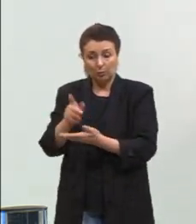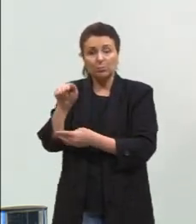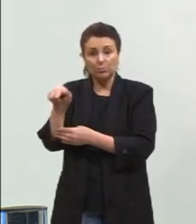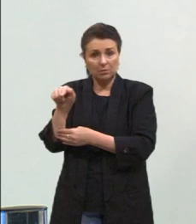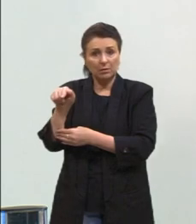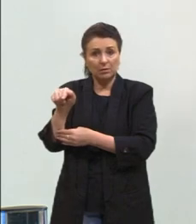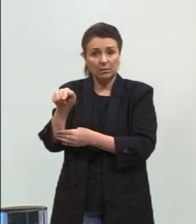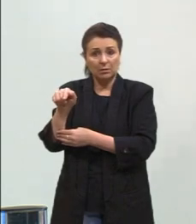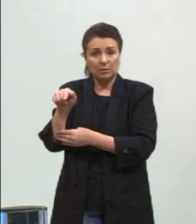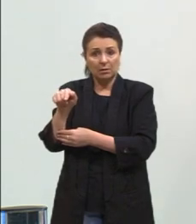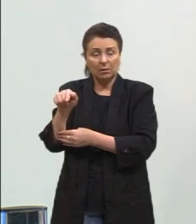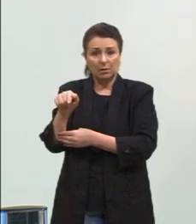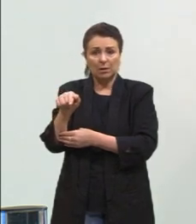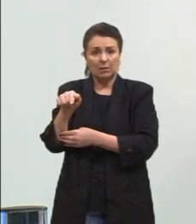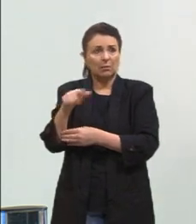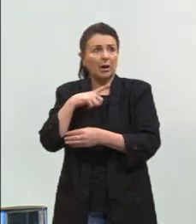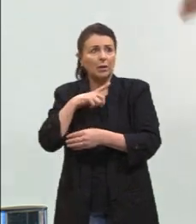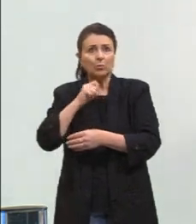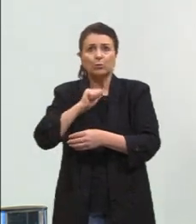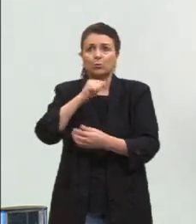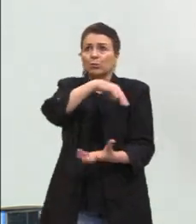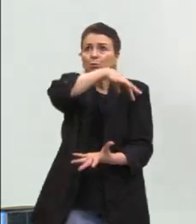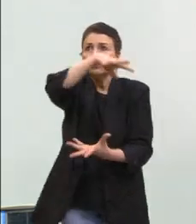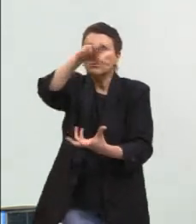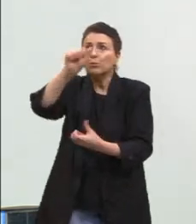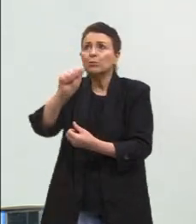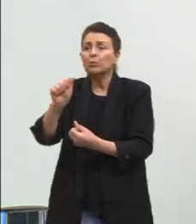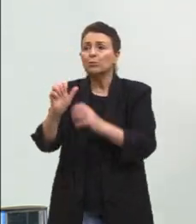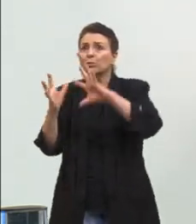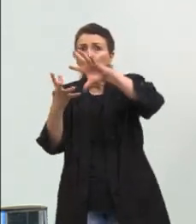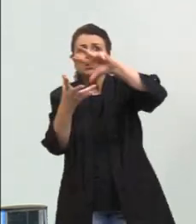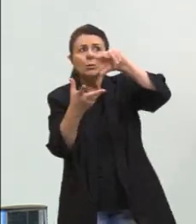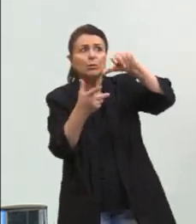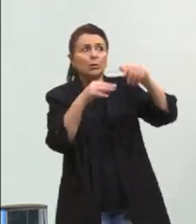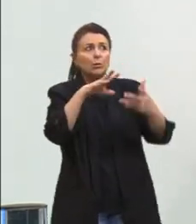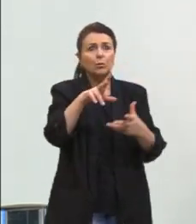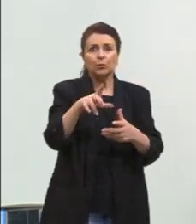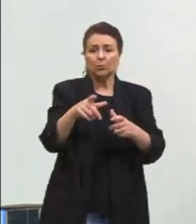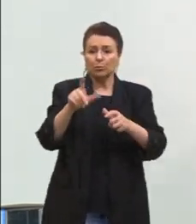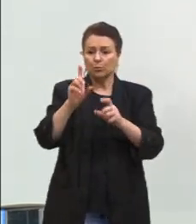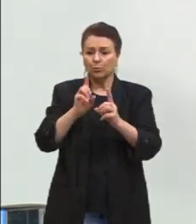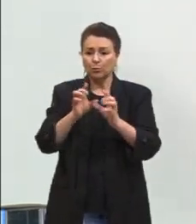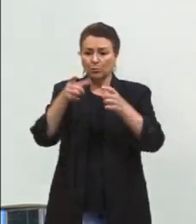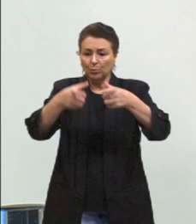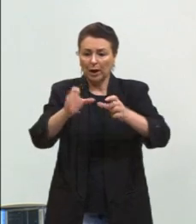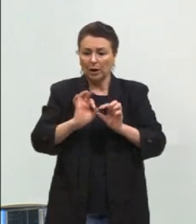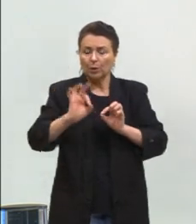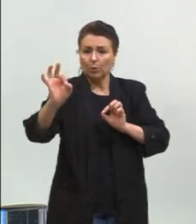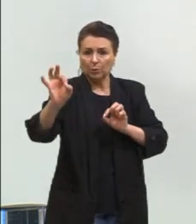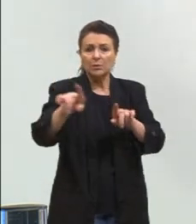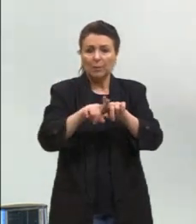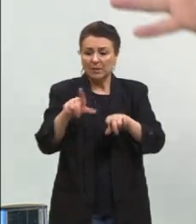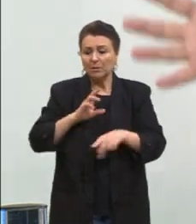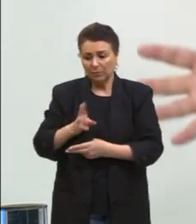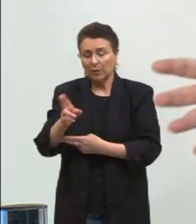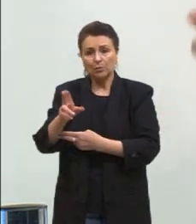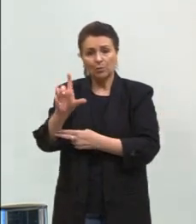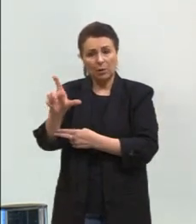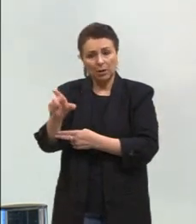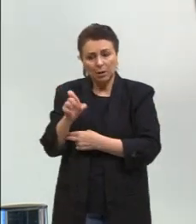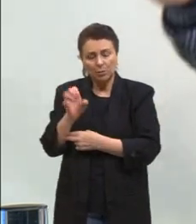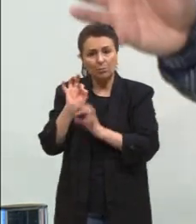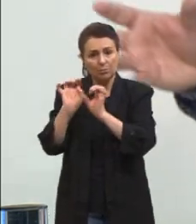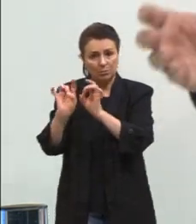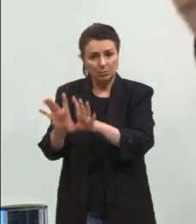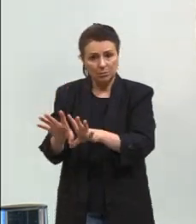vai ficar no sistema né claro com um pouco mais longe um pouco diferente mas vai ficar Então dentro dessa área sempre vai cair